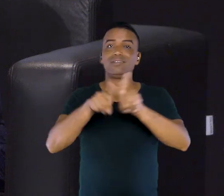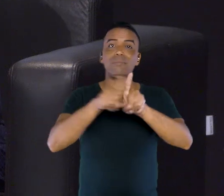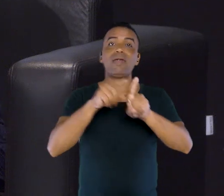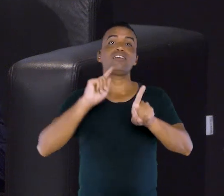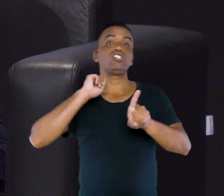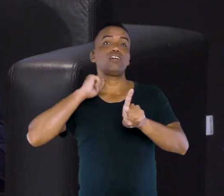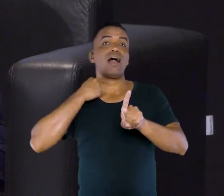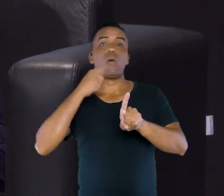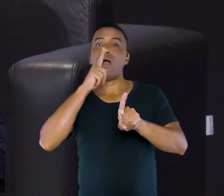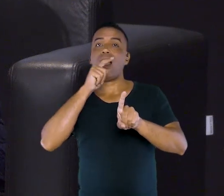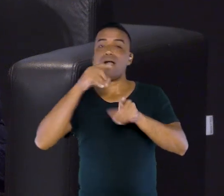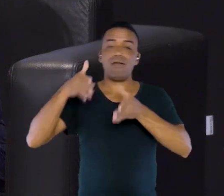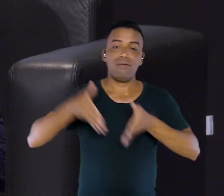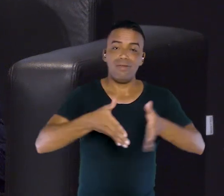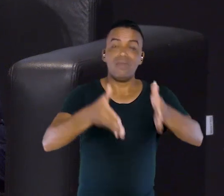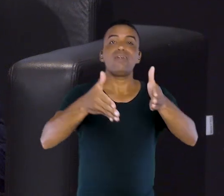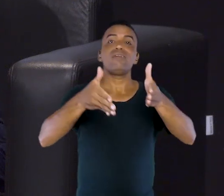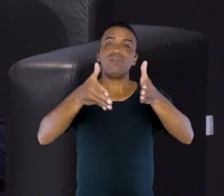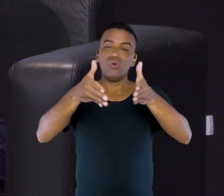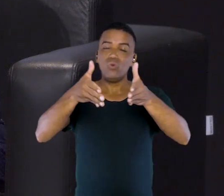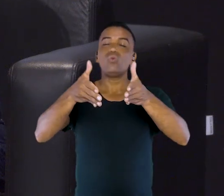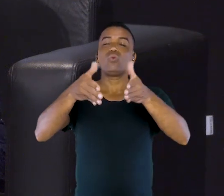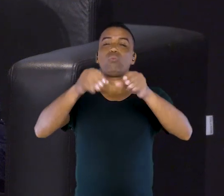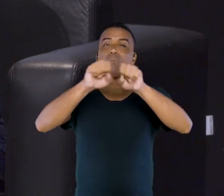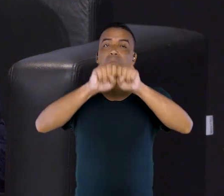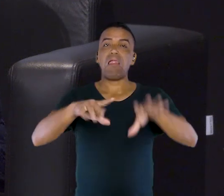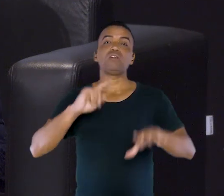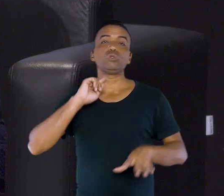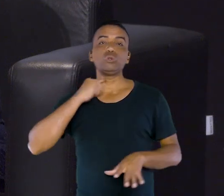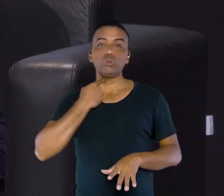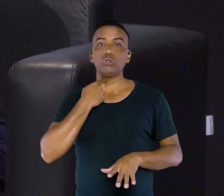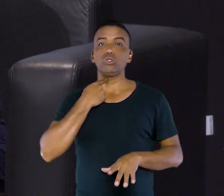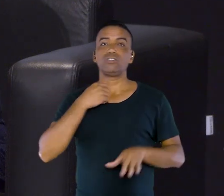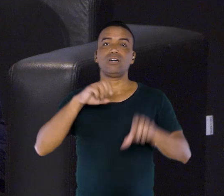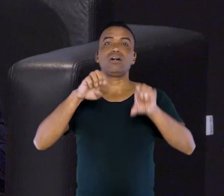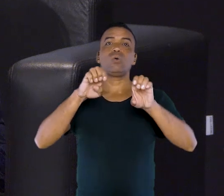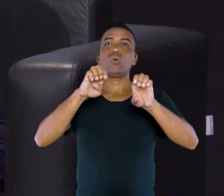com o ecossistema de todos os seres.